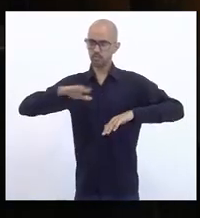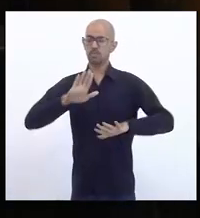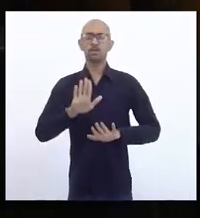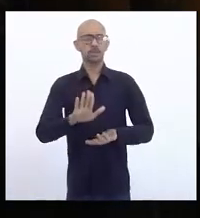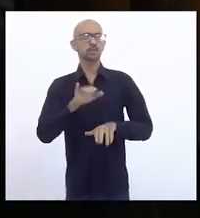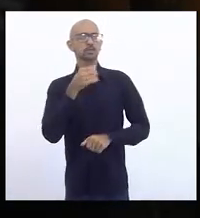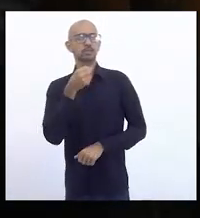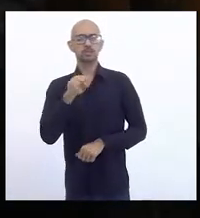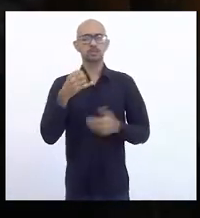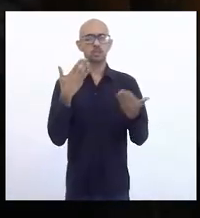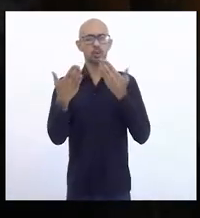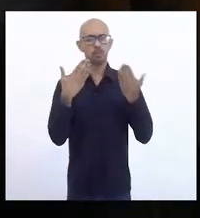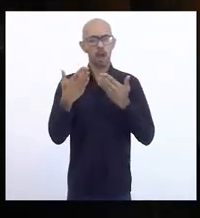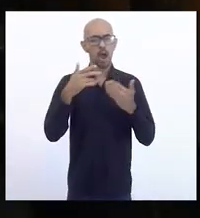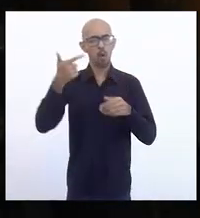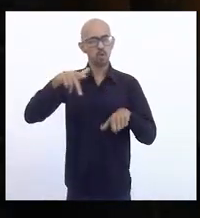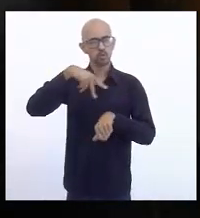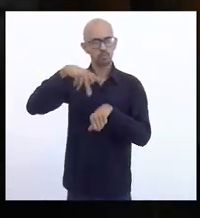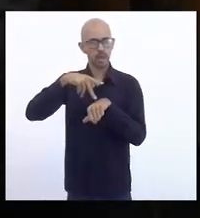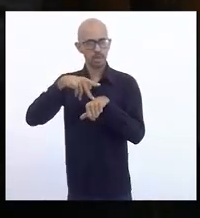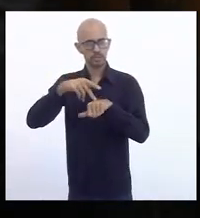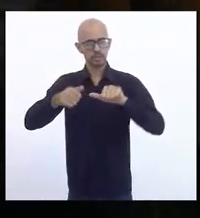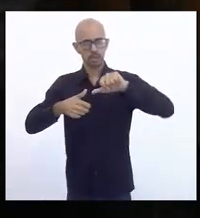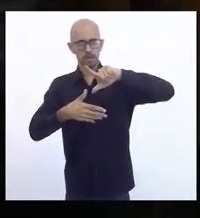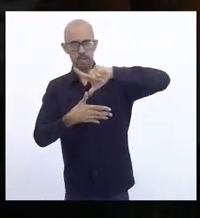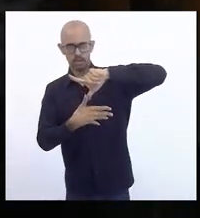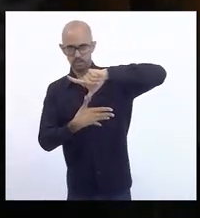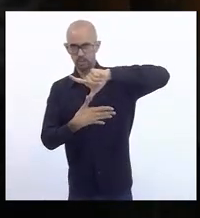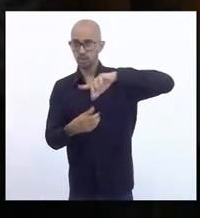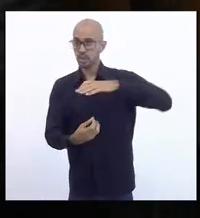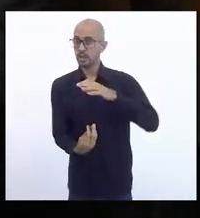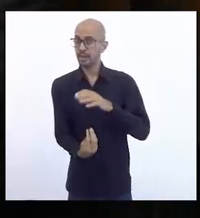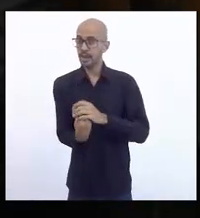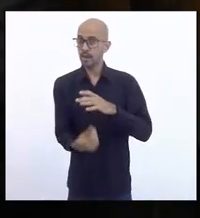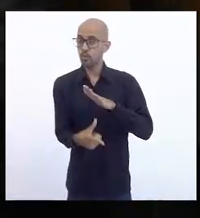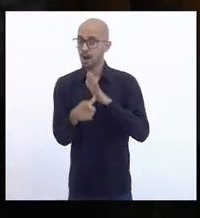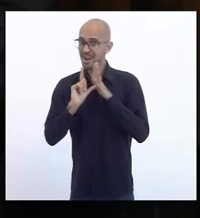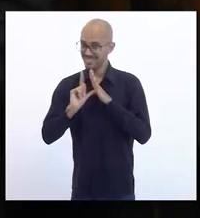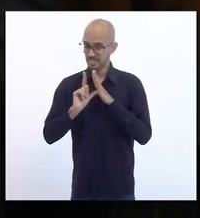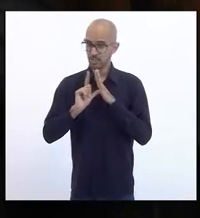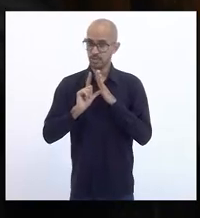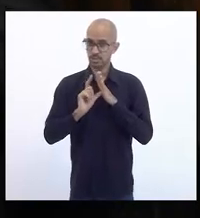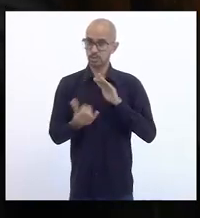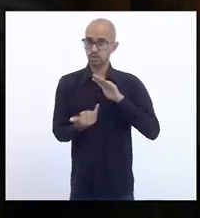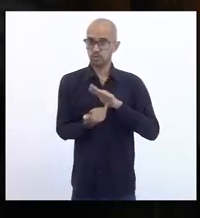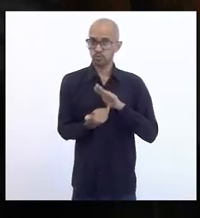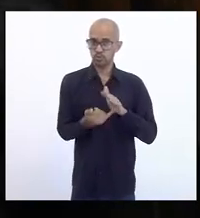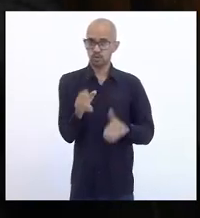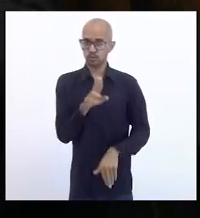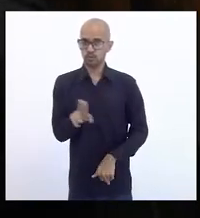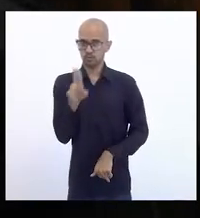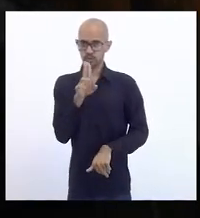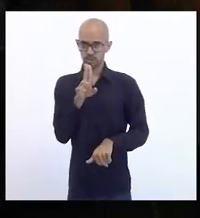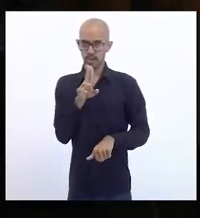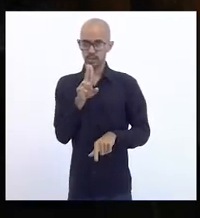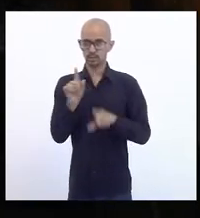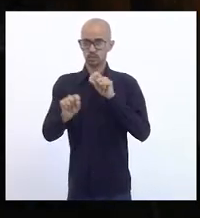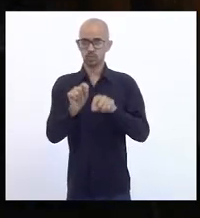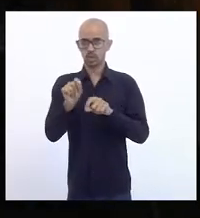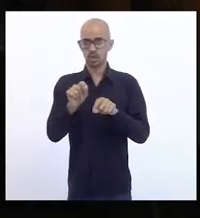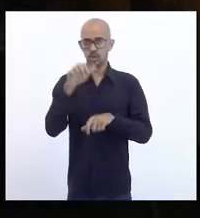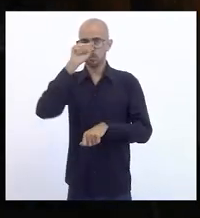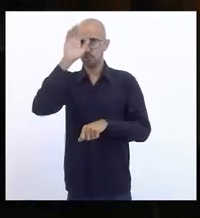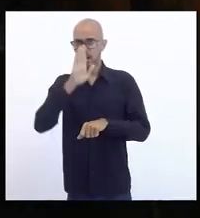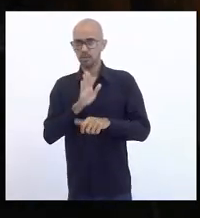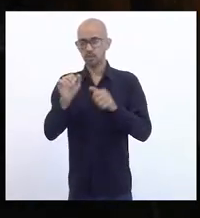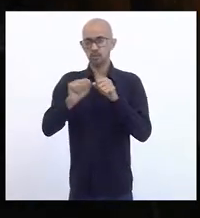Peru, que criaram, muito antes de nós, instituições universitárias, o Brasil fez isso com